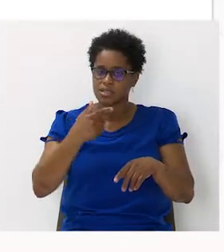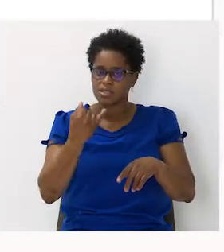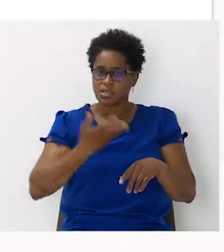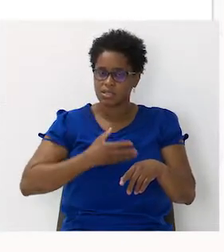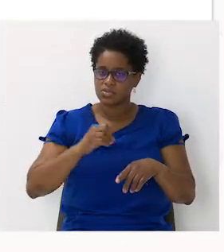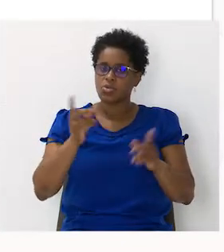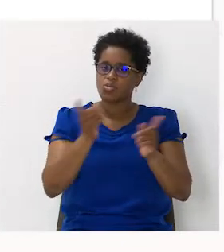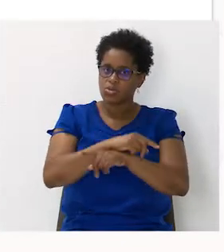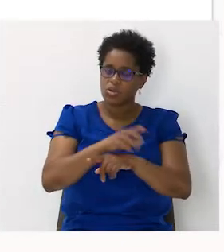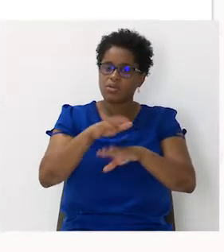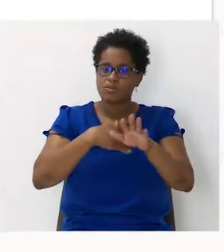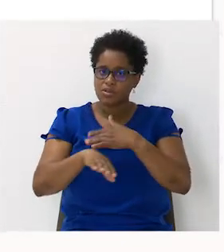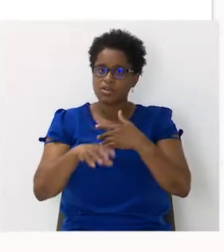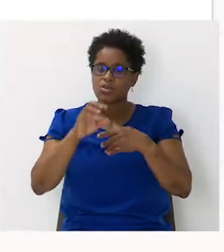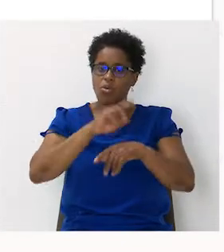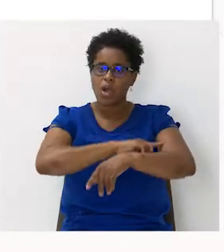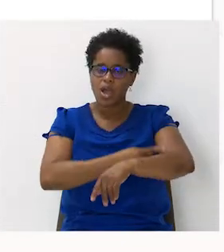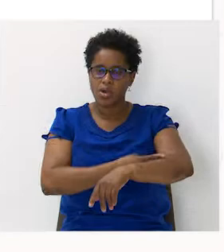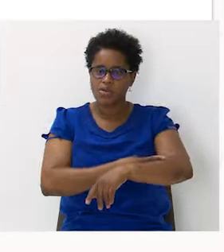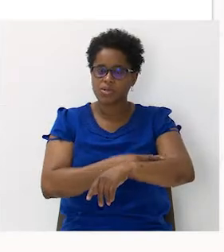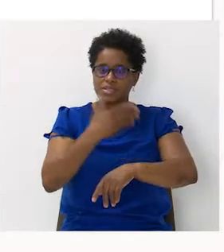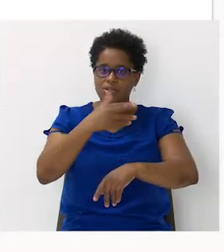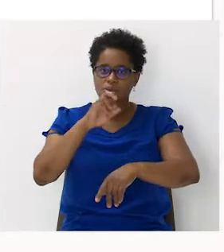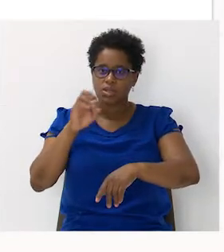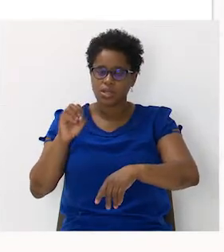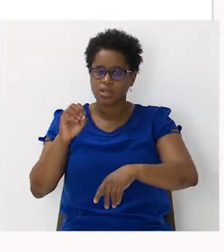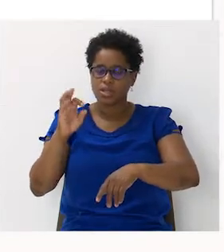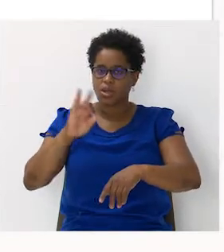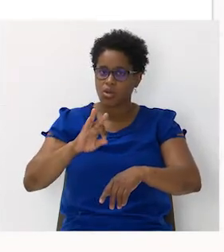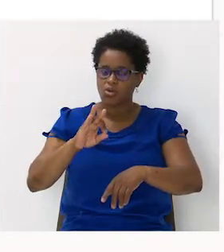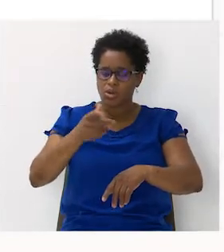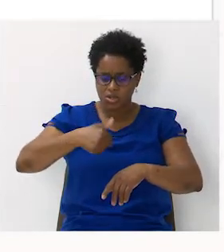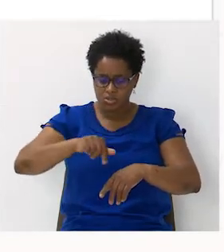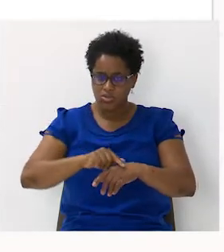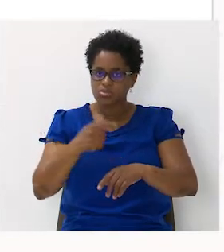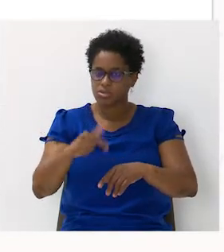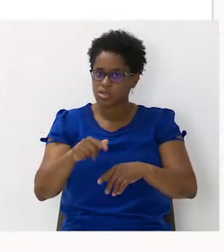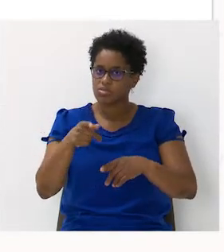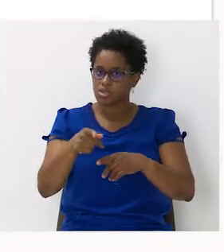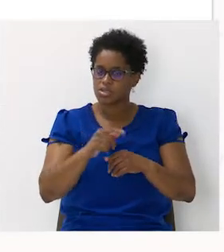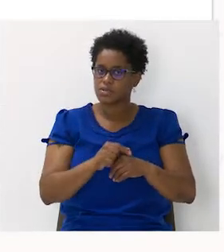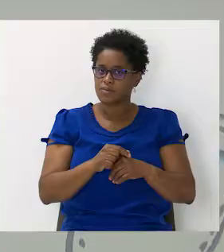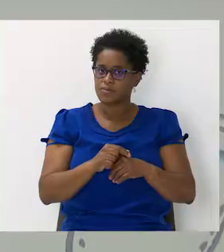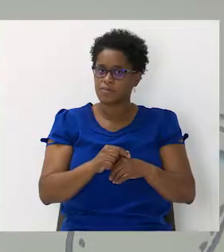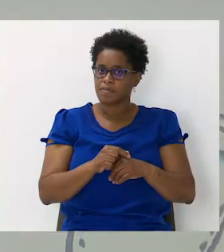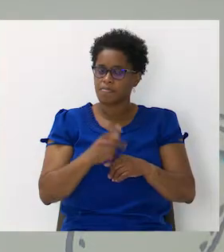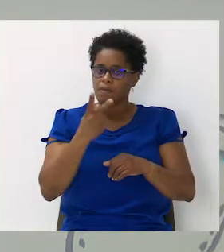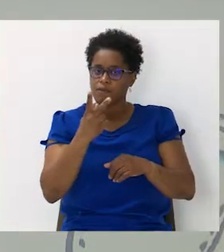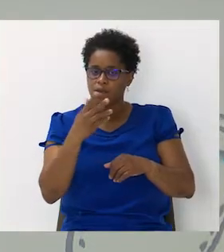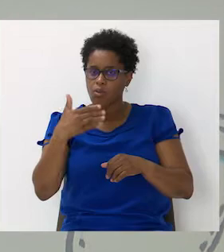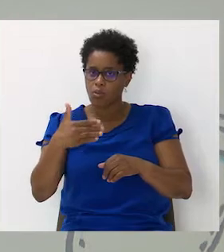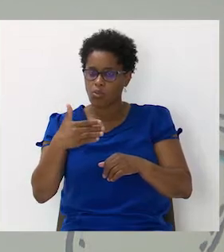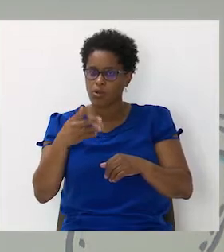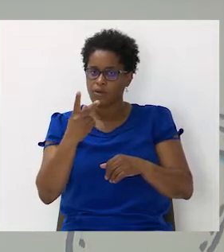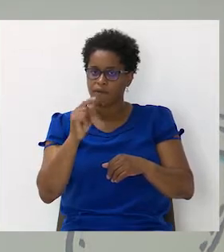opostos. Vamos fazer um ângulo de 180 graus. Nós temos aqui o V1,